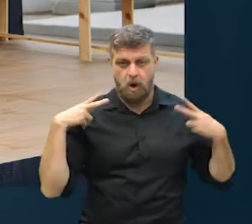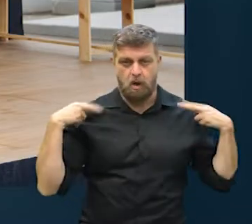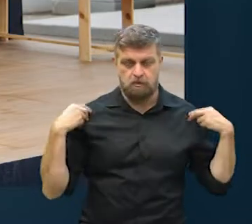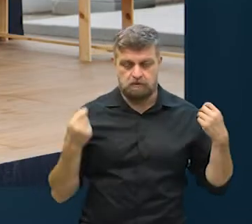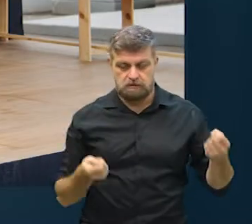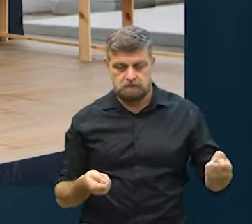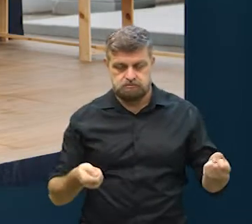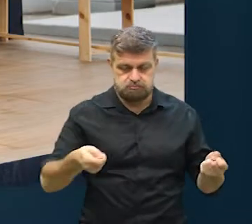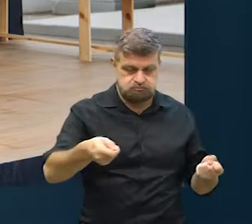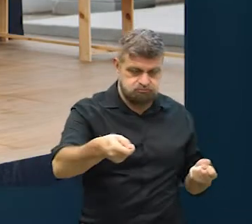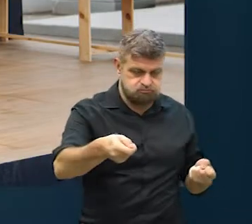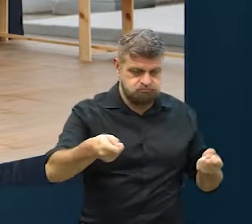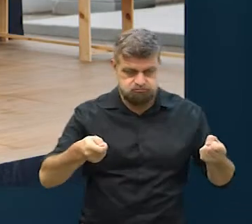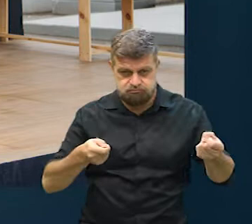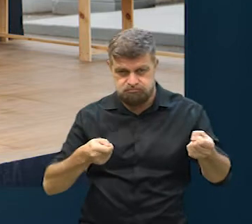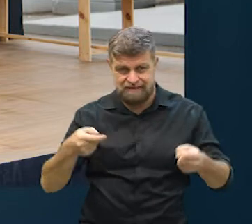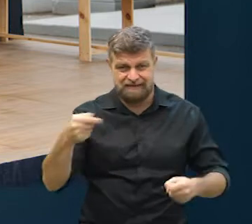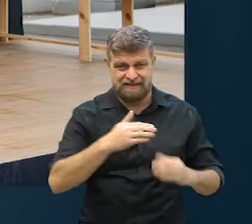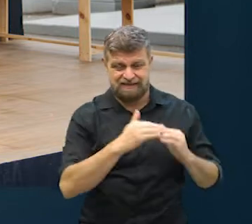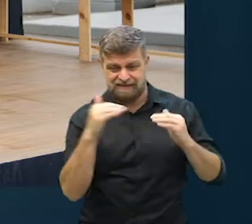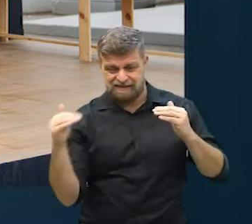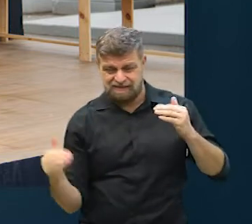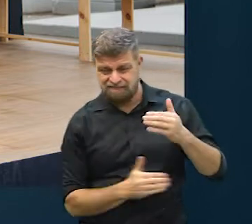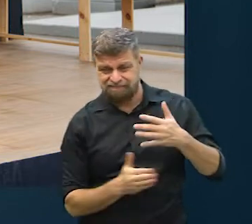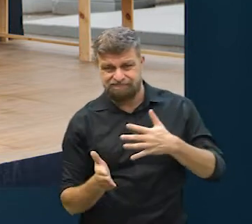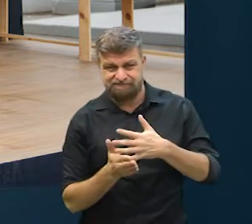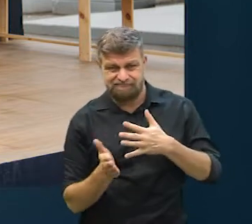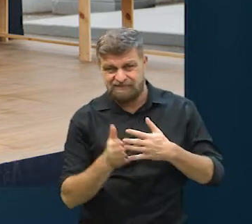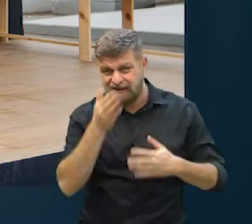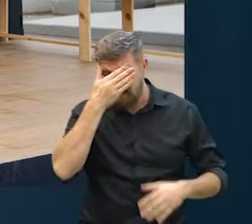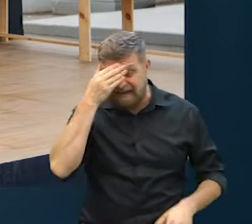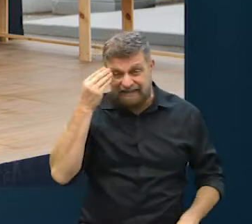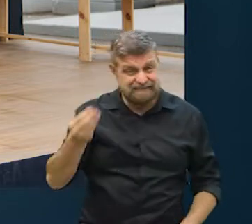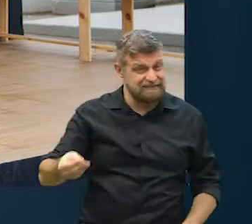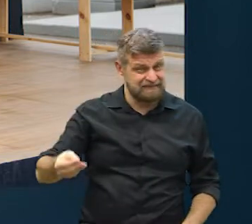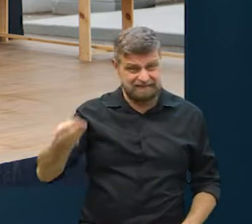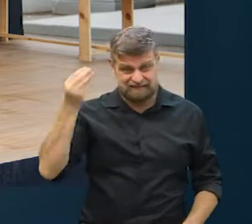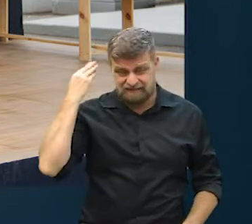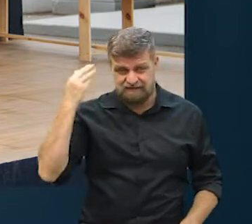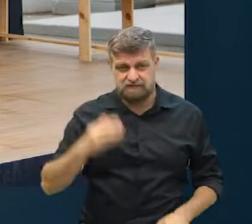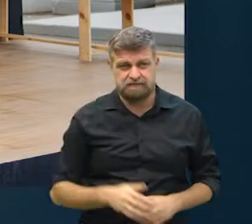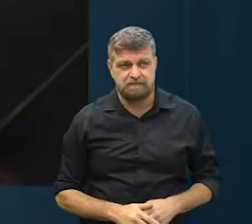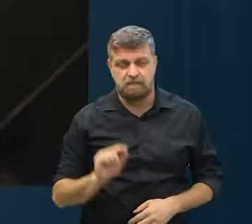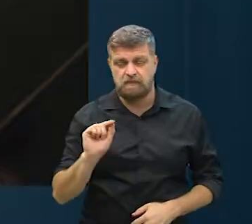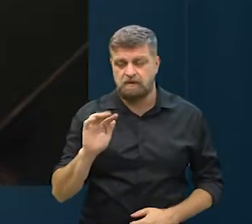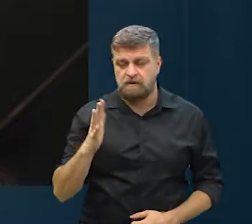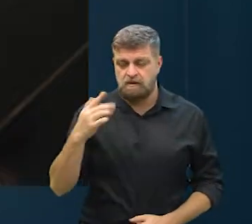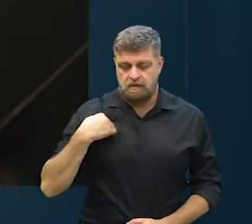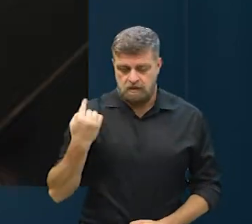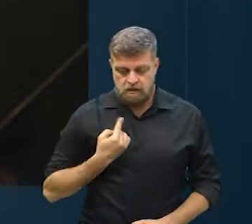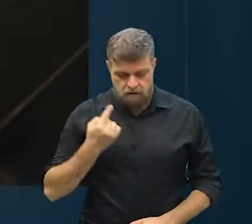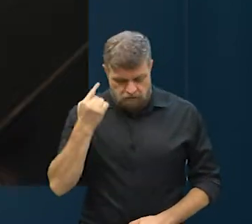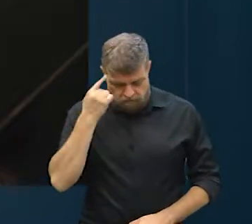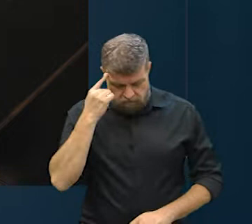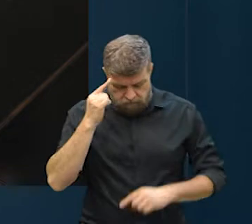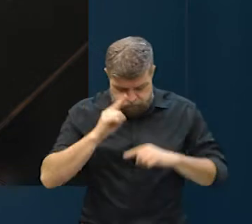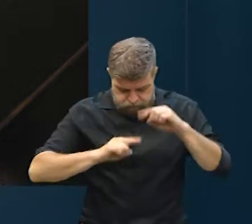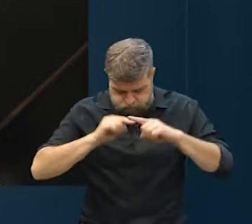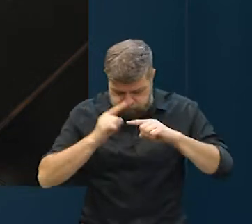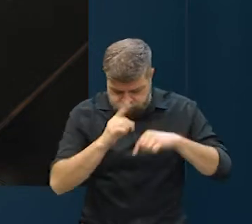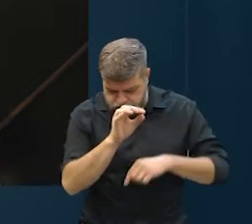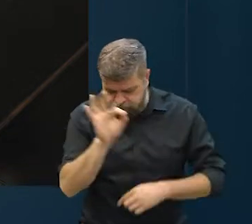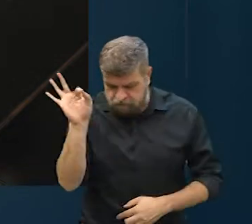ponta mais fraca, né? Mais marginalizada e esquecida dessa cadeia. E aí a gente decidiu criar um